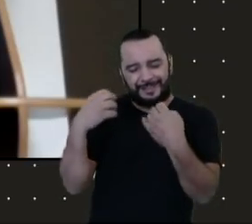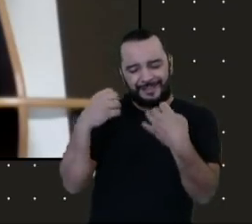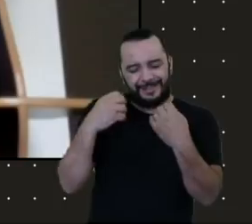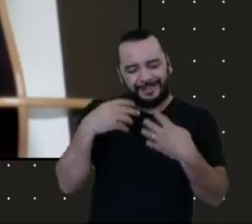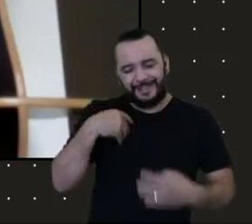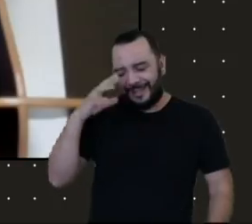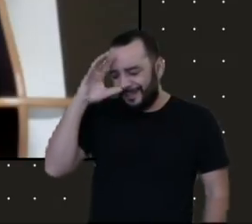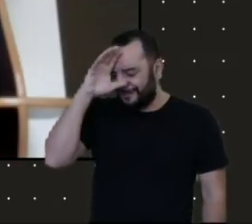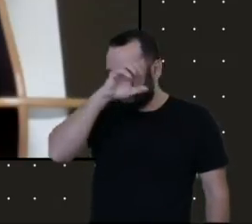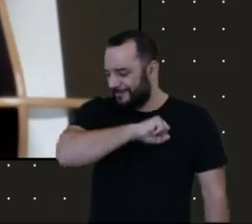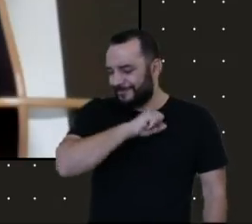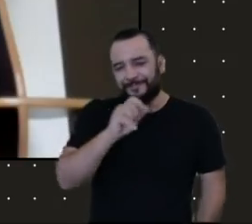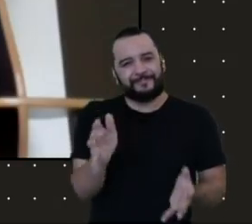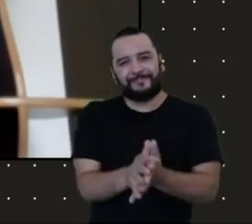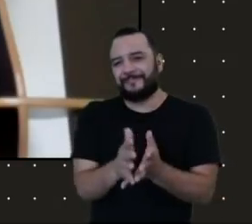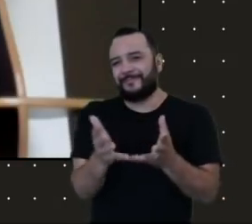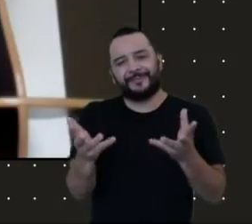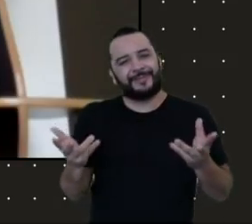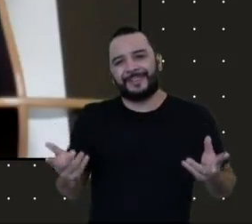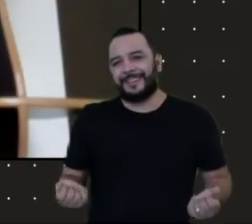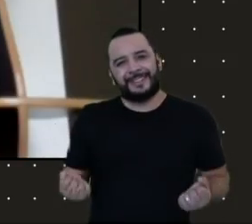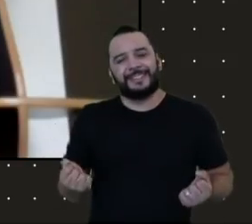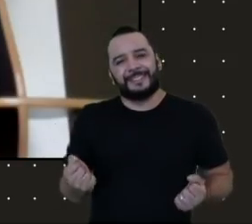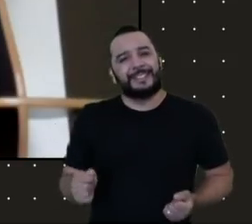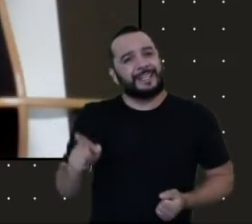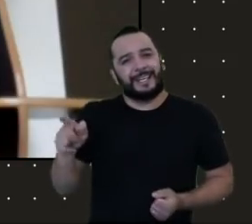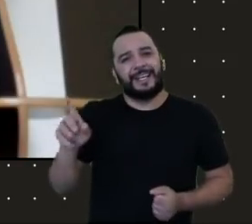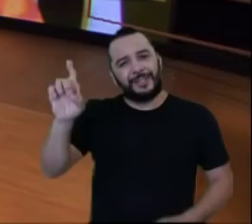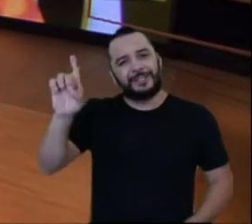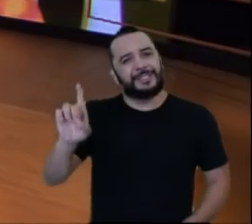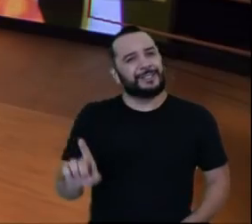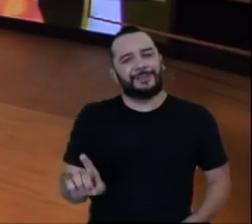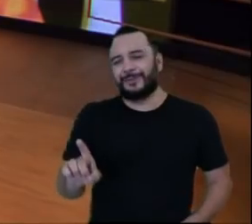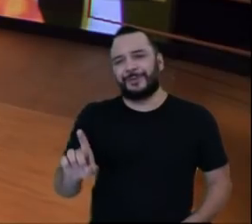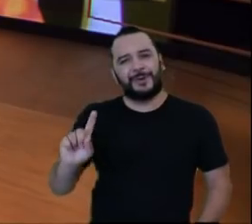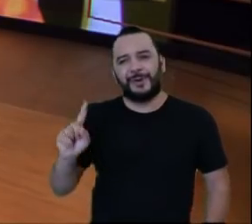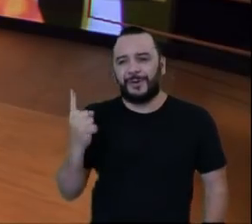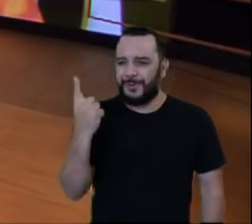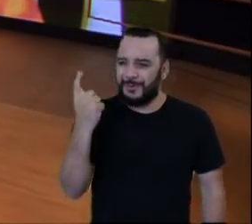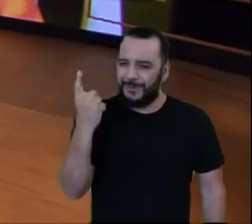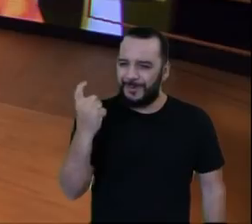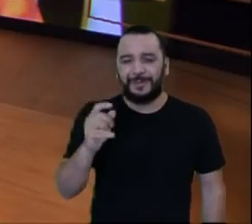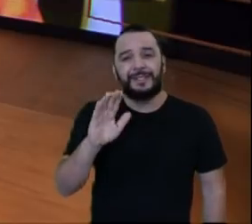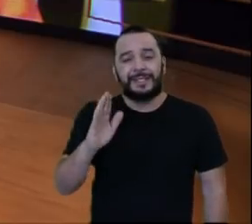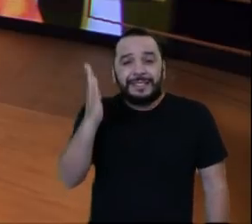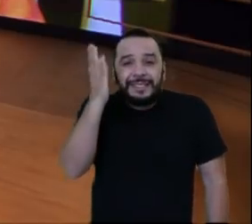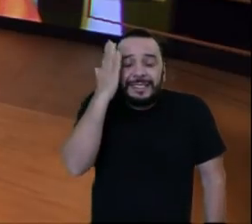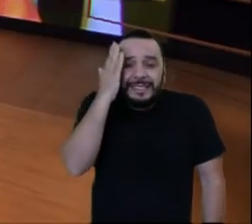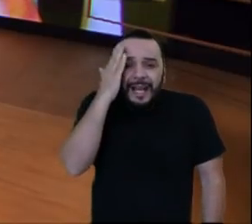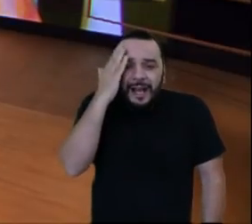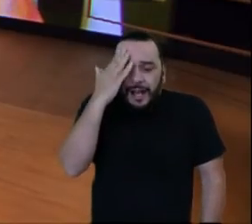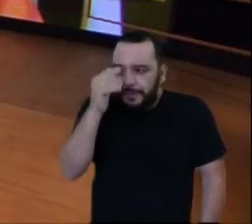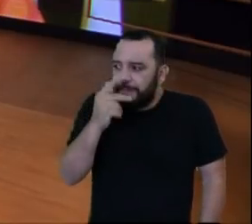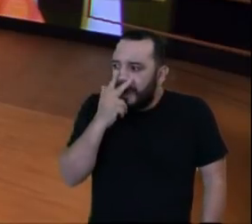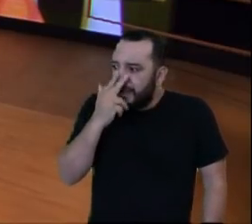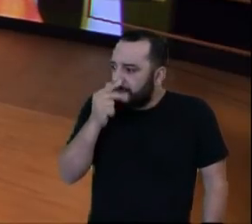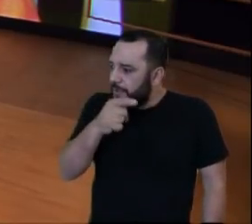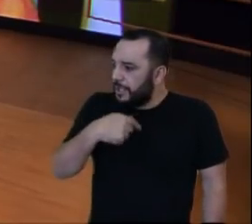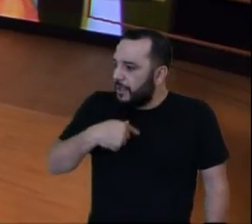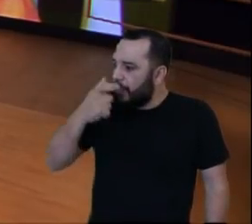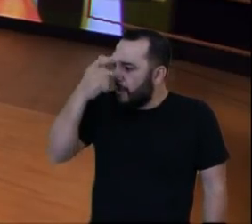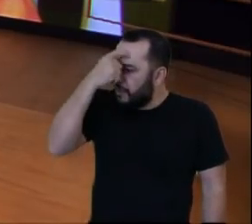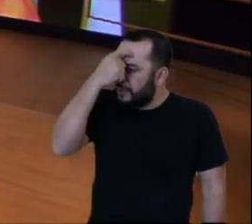estar fingindo, mas nada vai superar a qualidade da vida e do